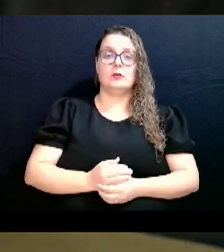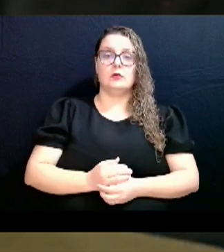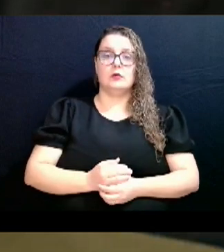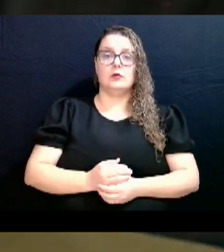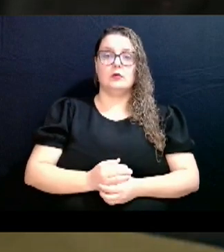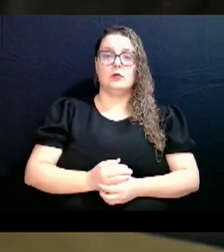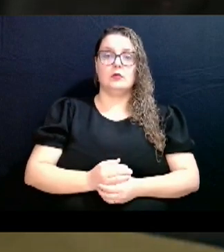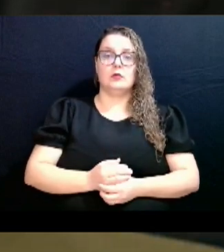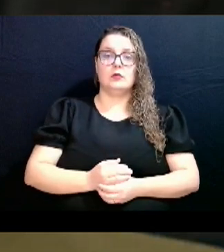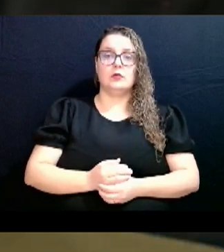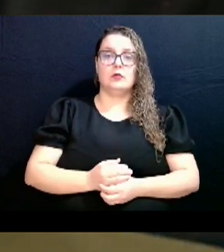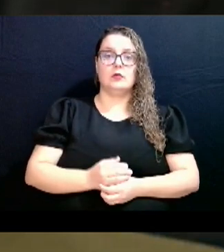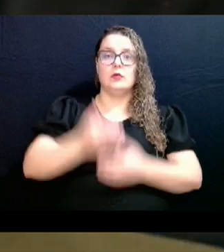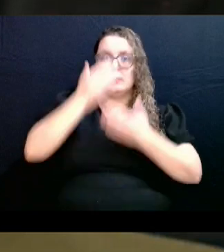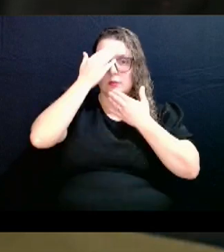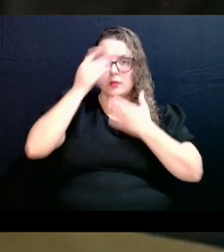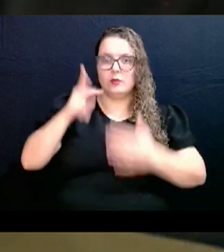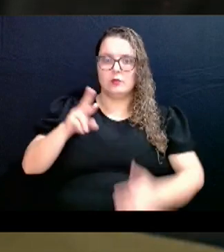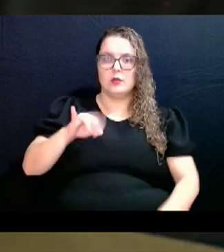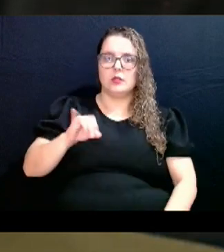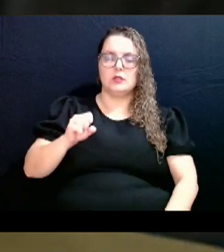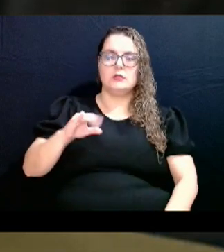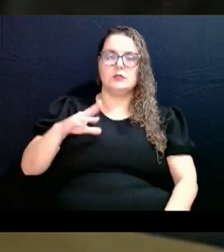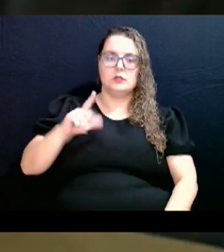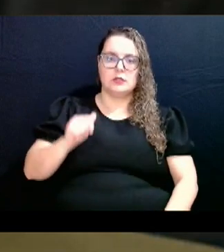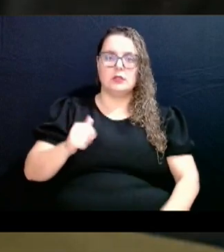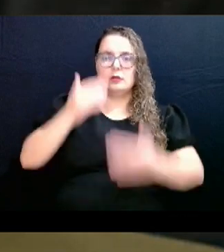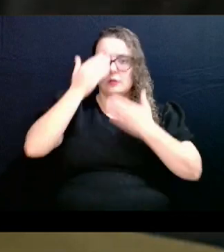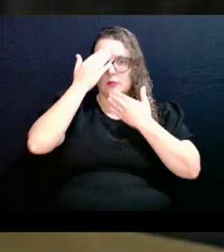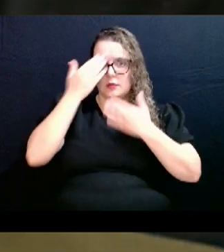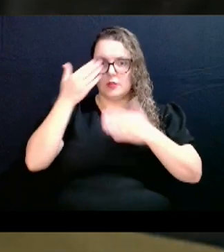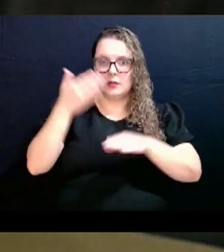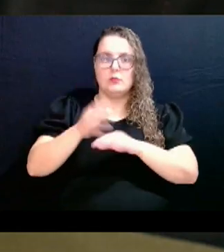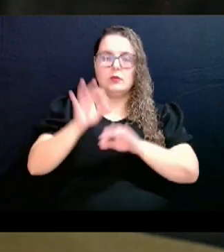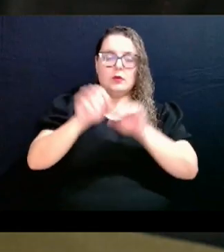Priscila, obrigada aí pela sua participação, pessoal que está com a gente